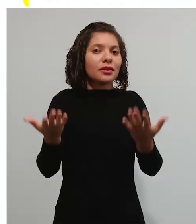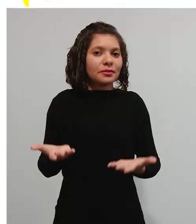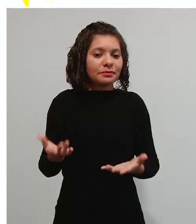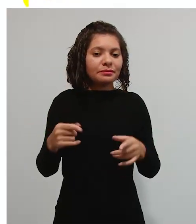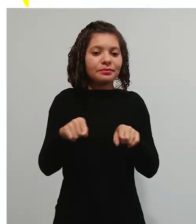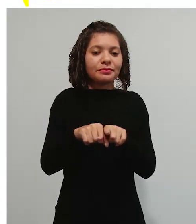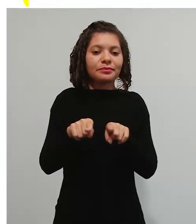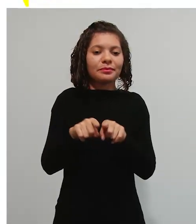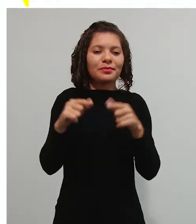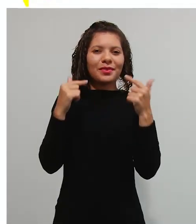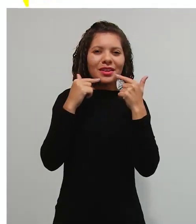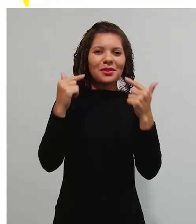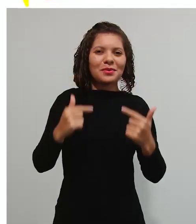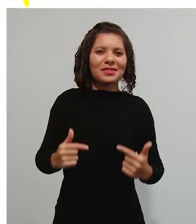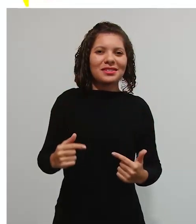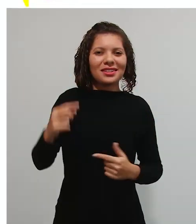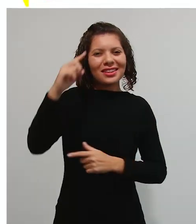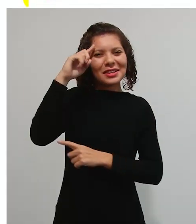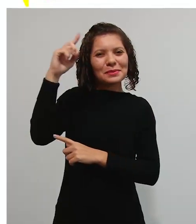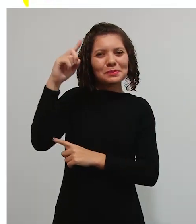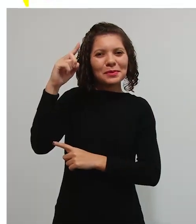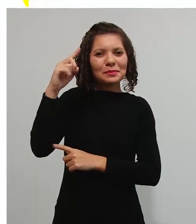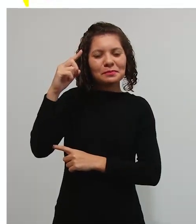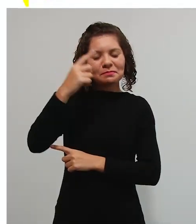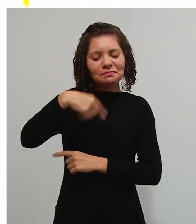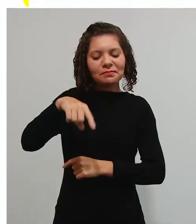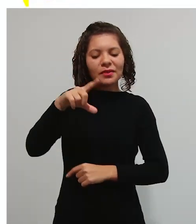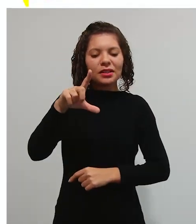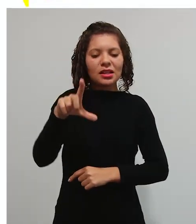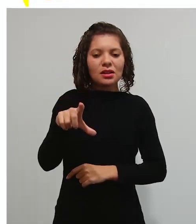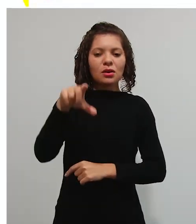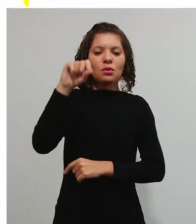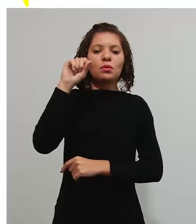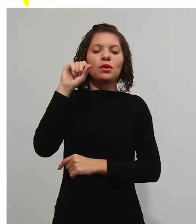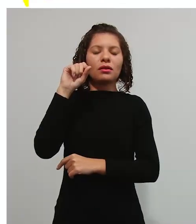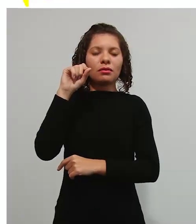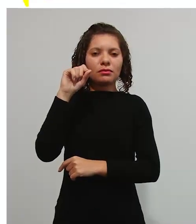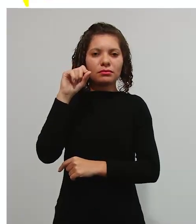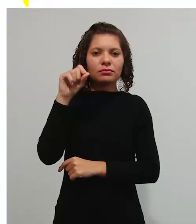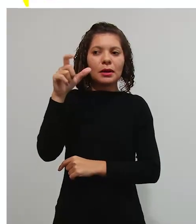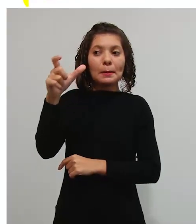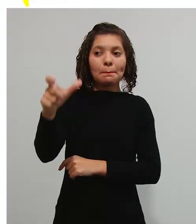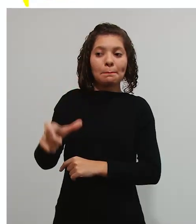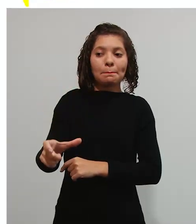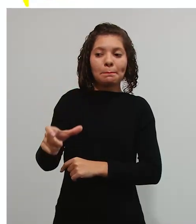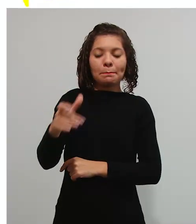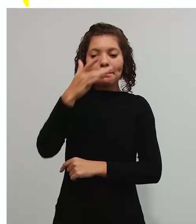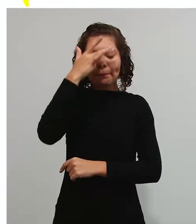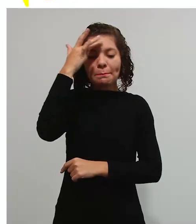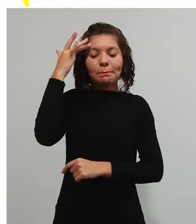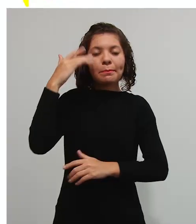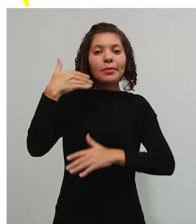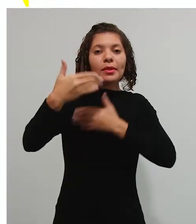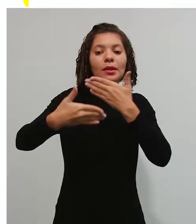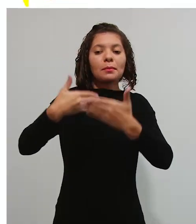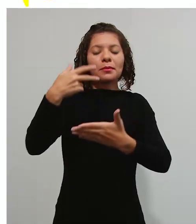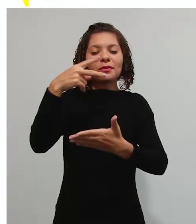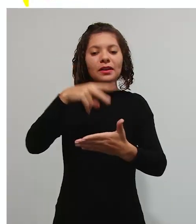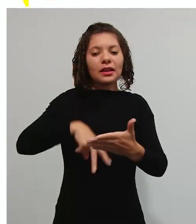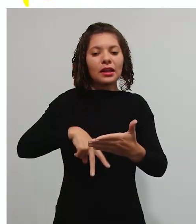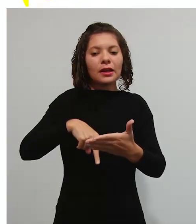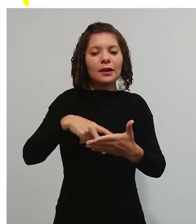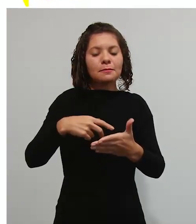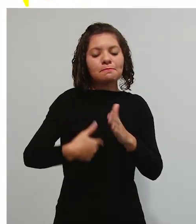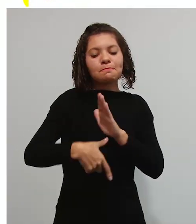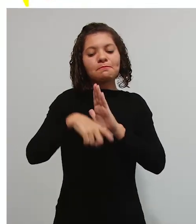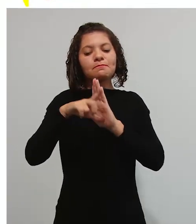a variante linguística, lembra que eu disse? Quando nós escolhemos o interlocutor, ou seja, os possíveis leitores, eu já defino